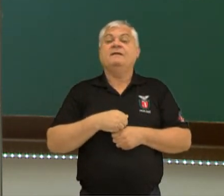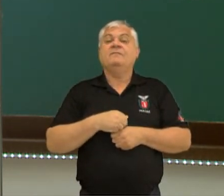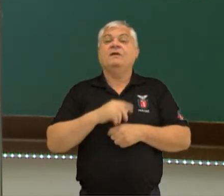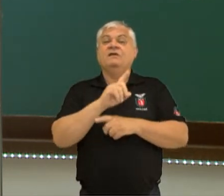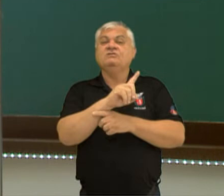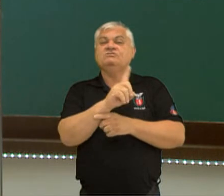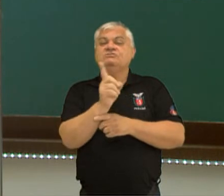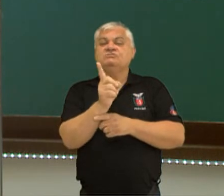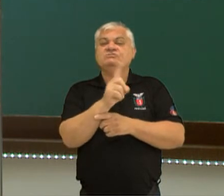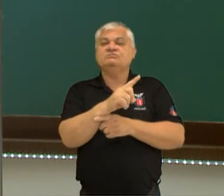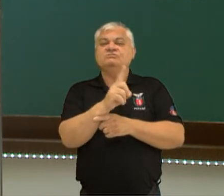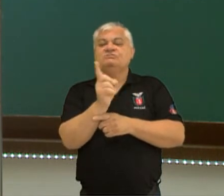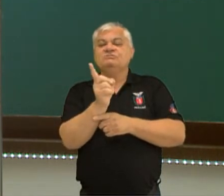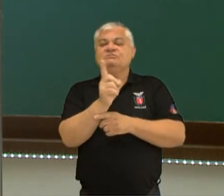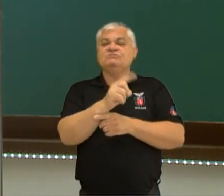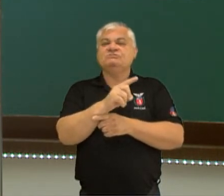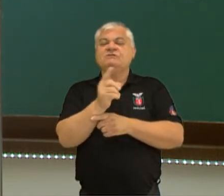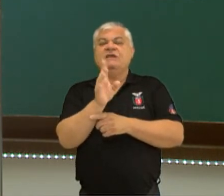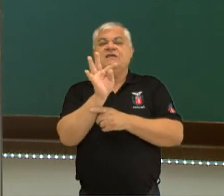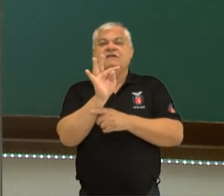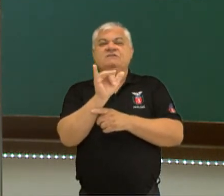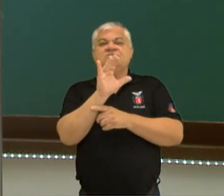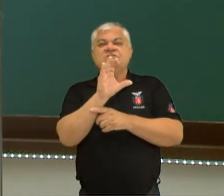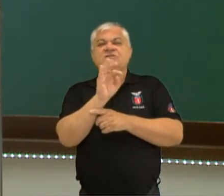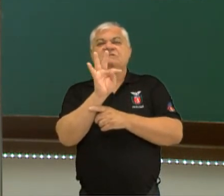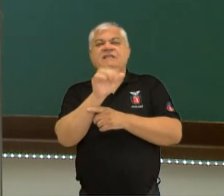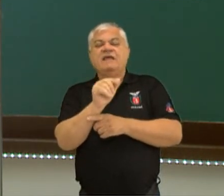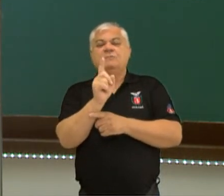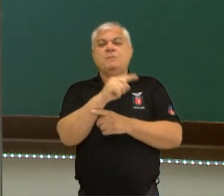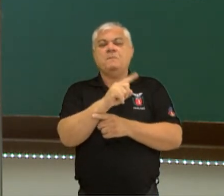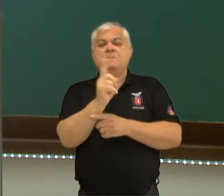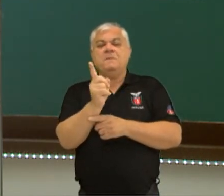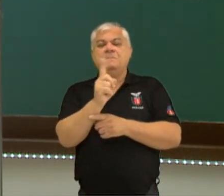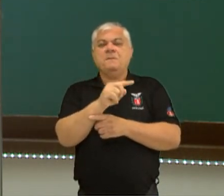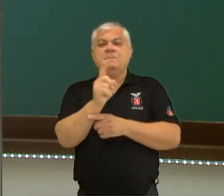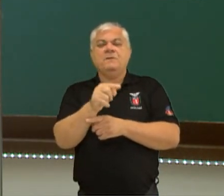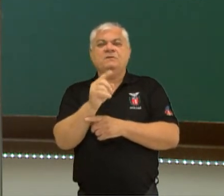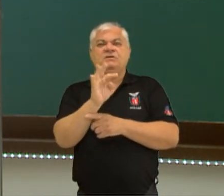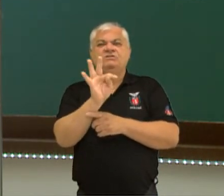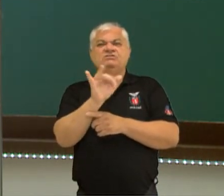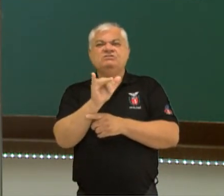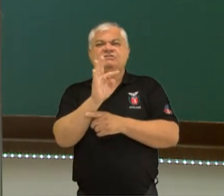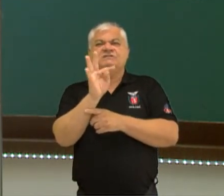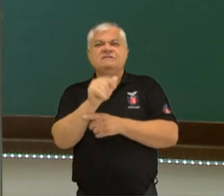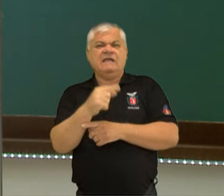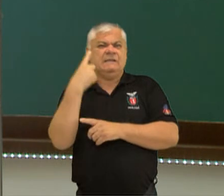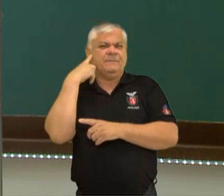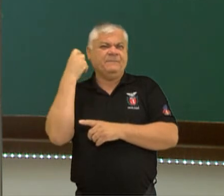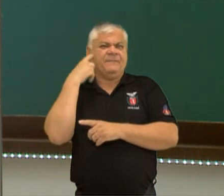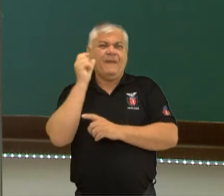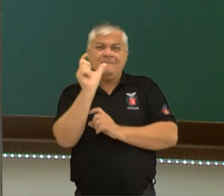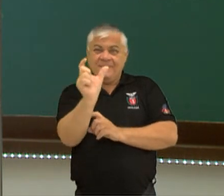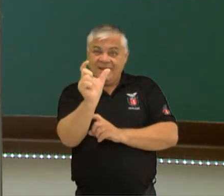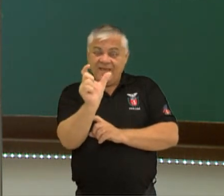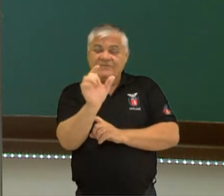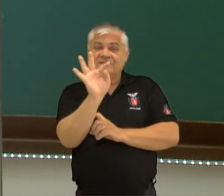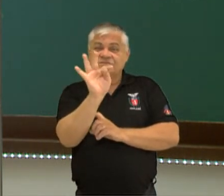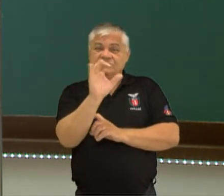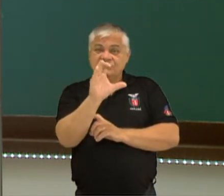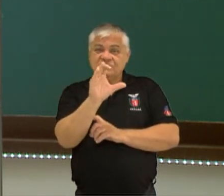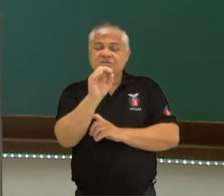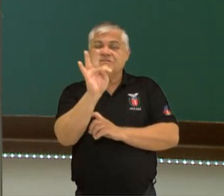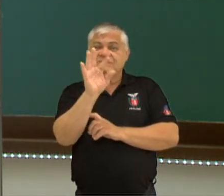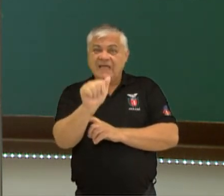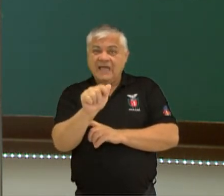tic-tac, tic-tac. Passa a hora, chega logo, tic-tac, tic-tac, e vai-te embora. Então, o tic-tac é o